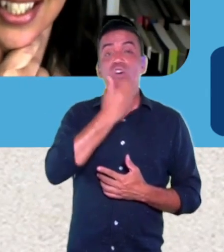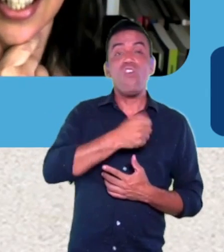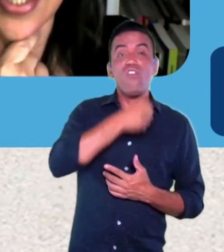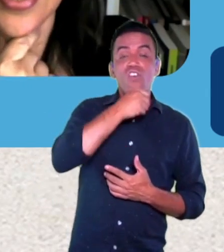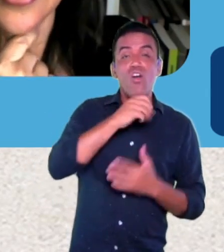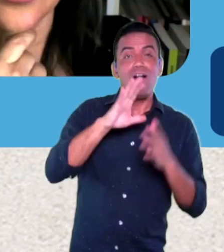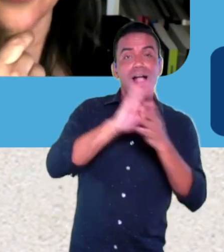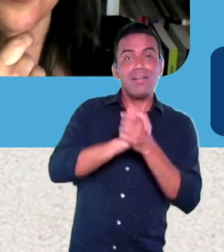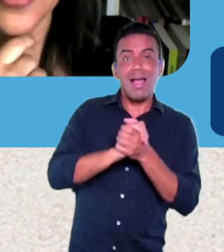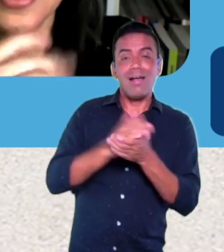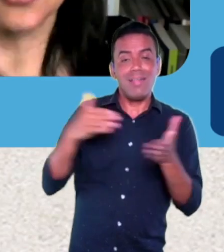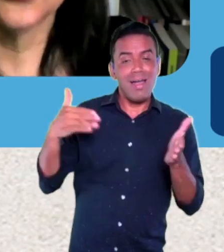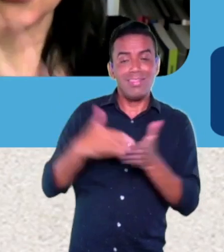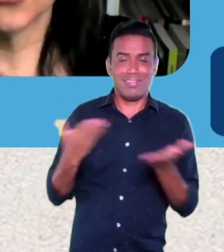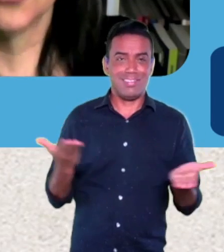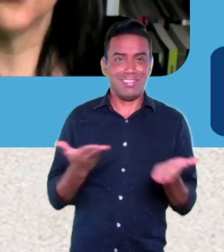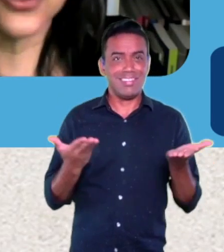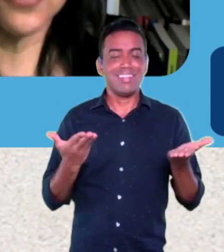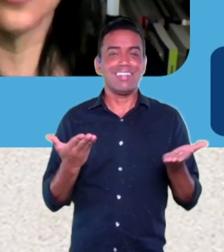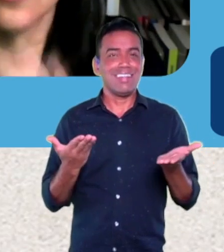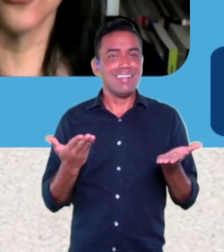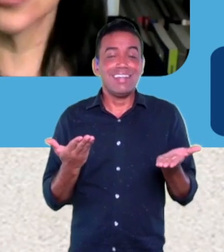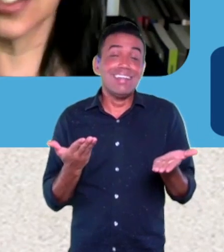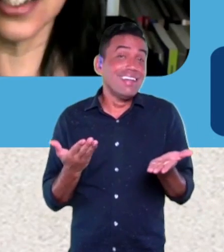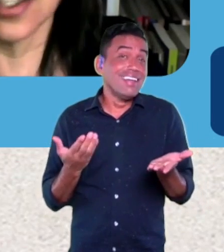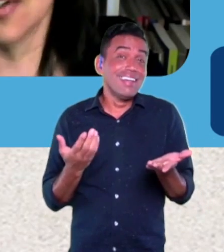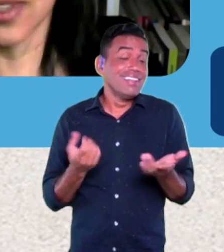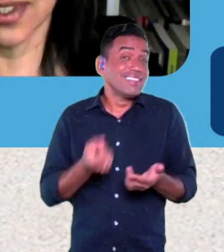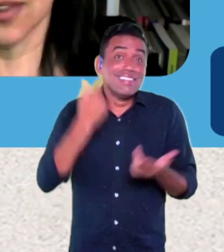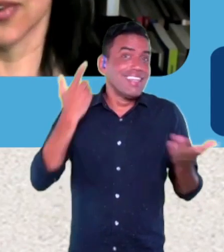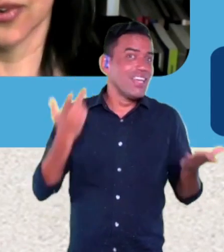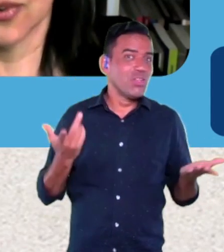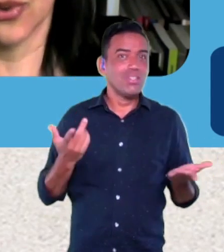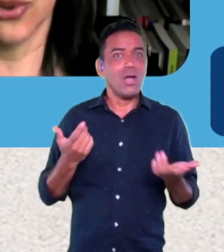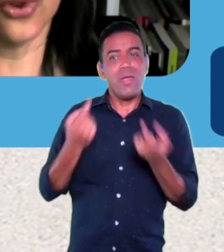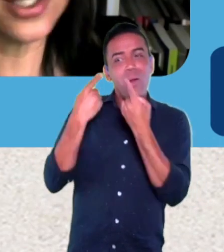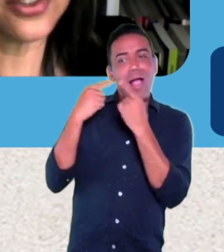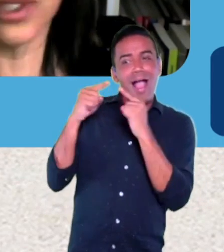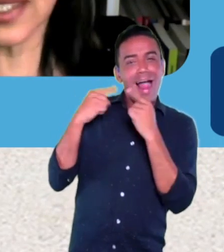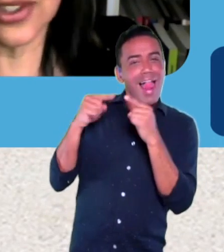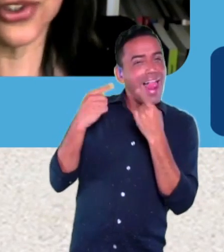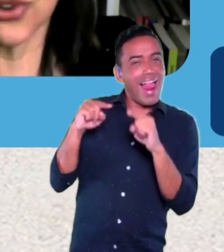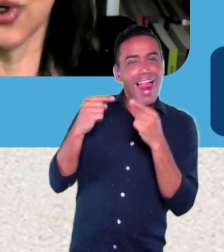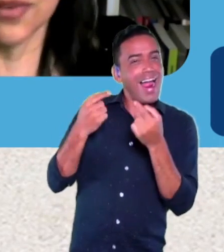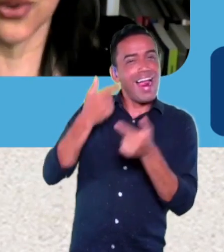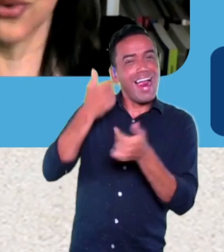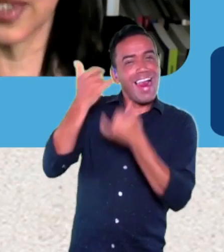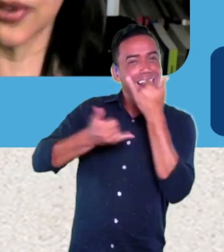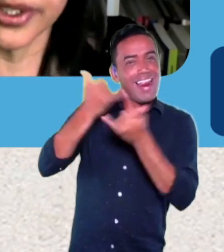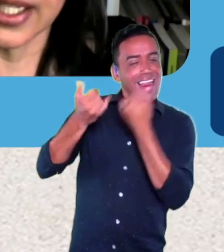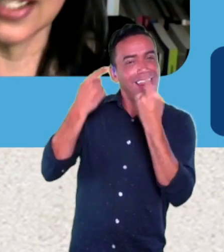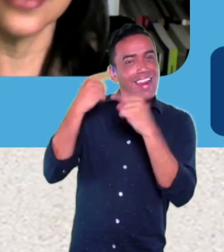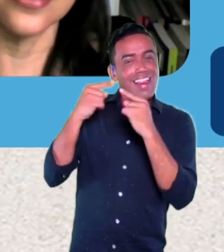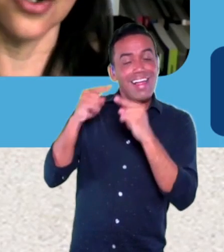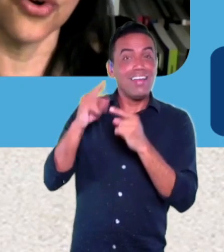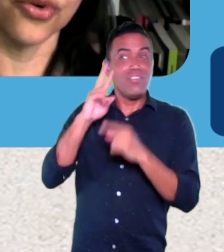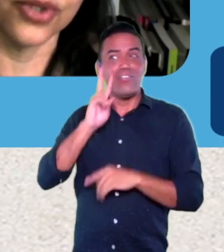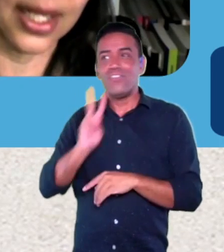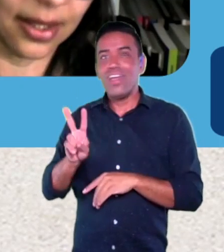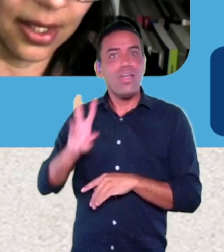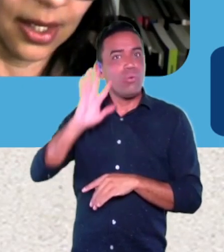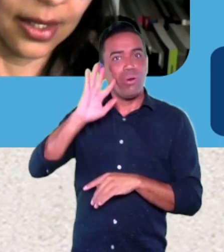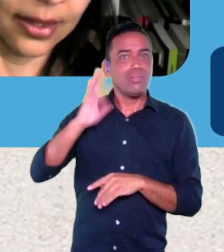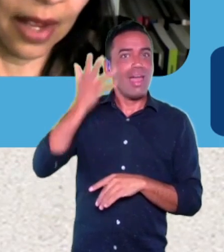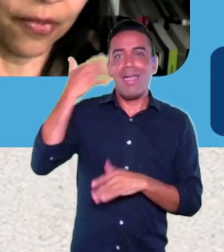né? Então vai ficando, eu fiz uma gozação assim com as coisas que a gente ouve, com o que acontece ao